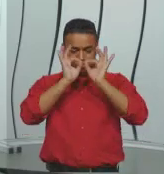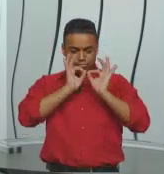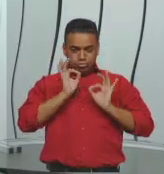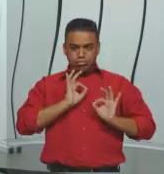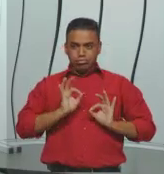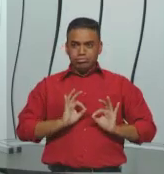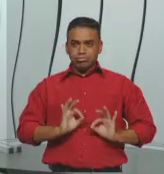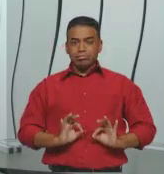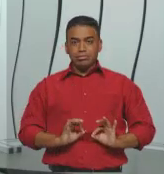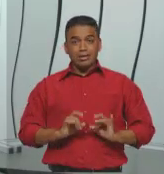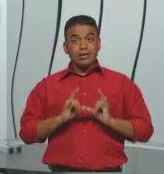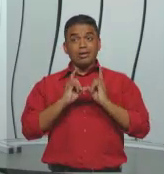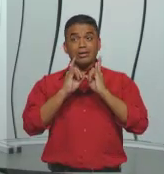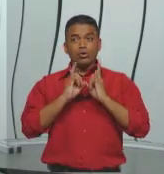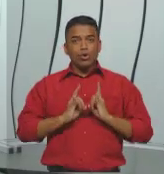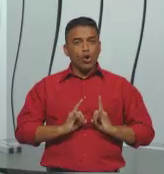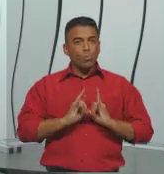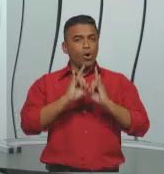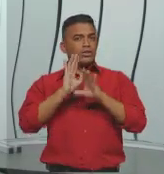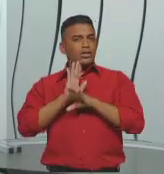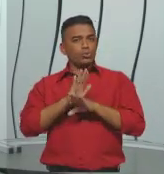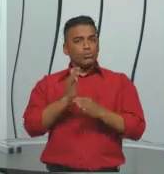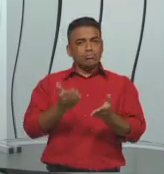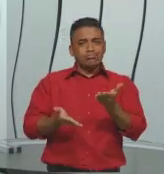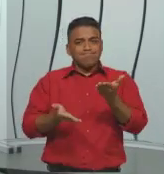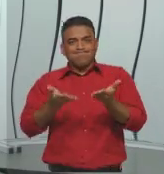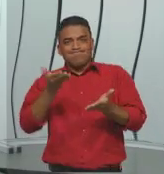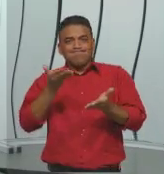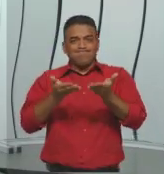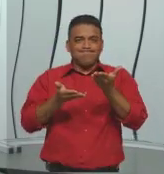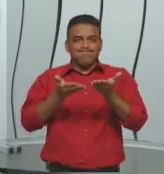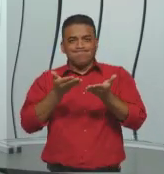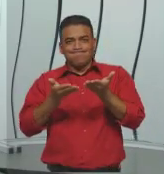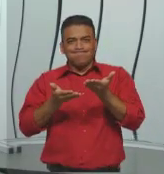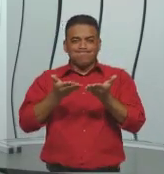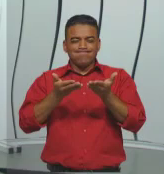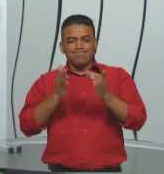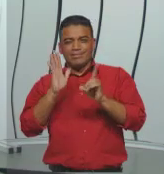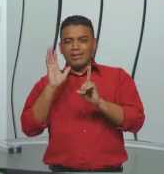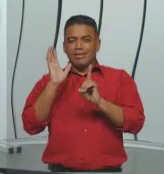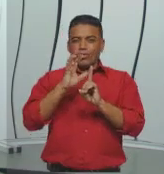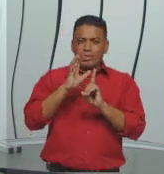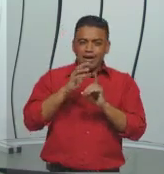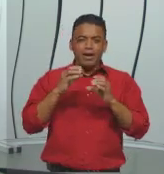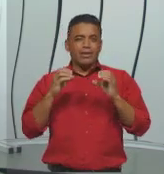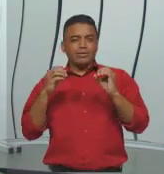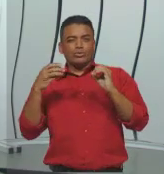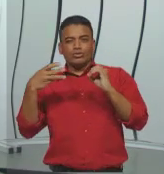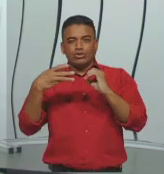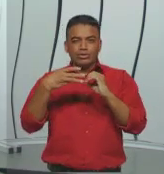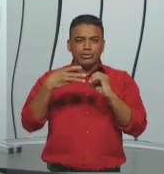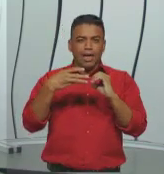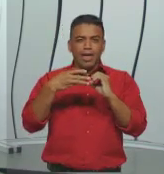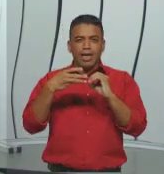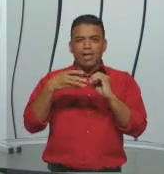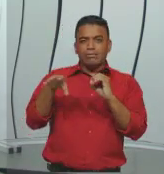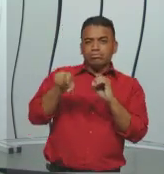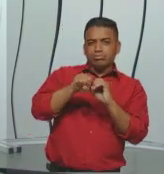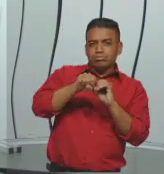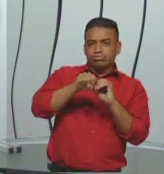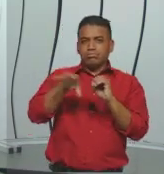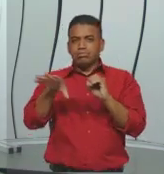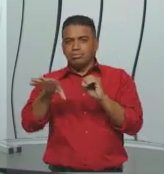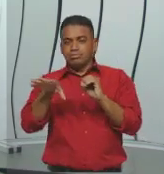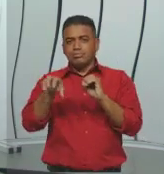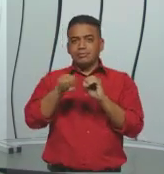E alguns hormônios controlam uns aos outros, influenciando em células que vão ter receptores para aqueles hormônios.